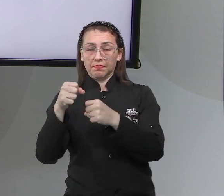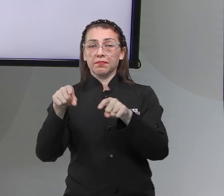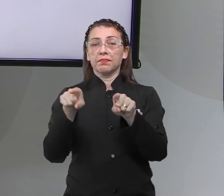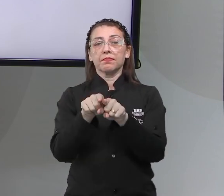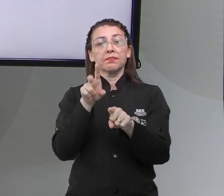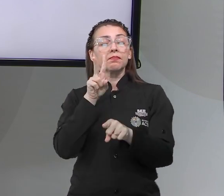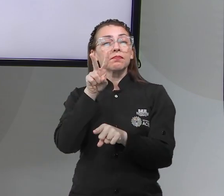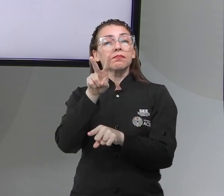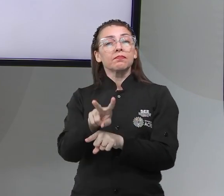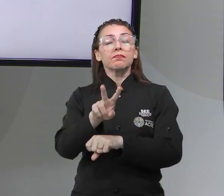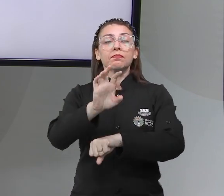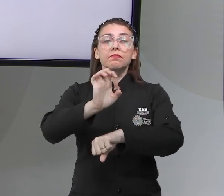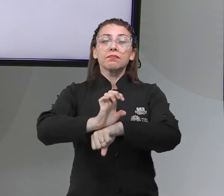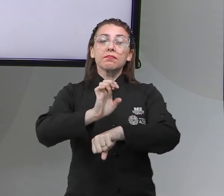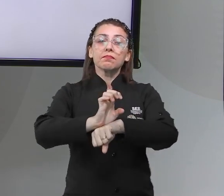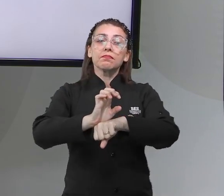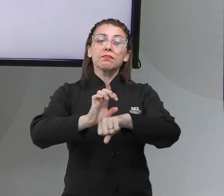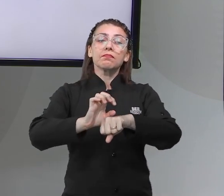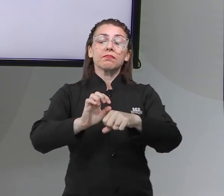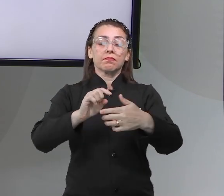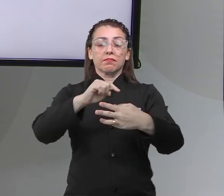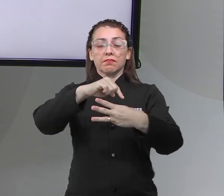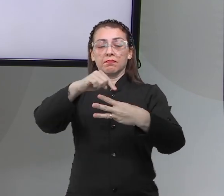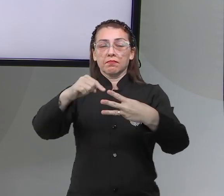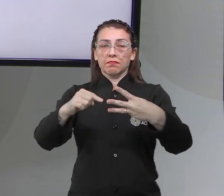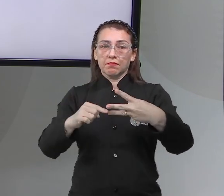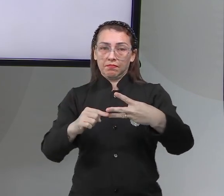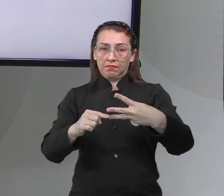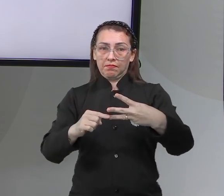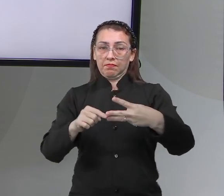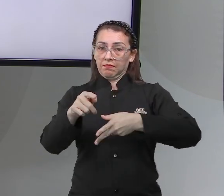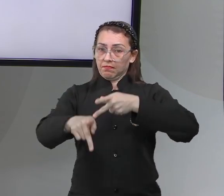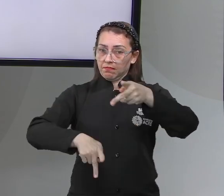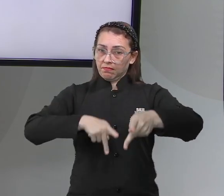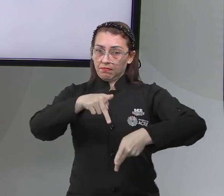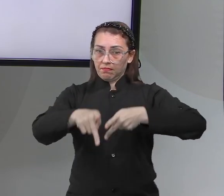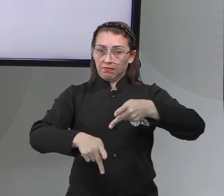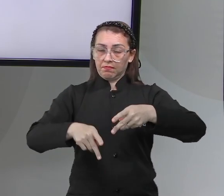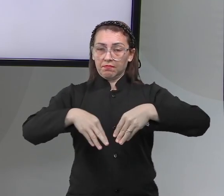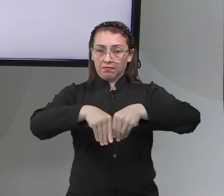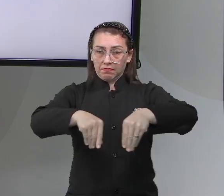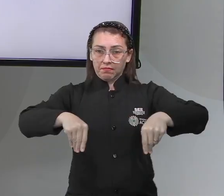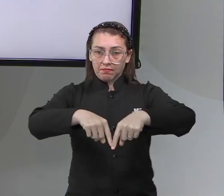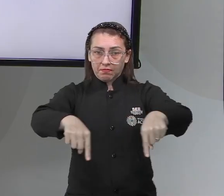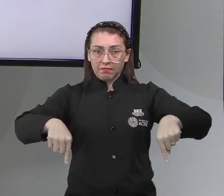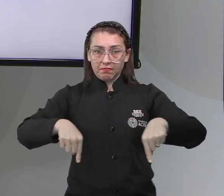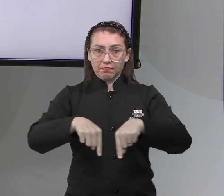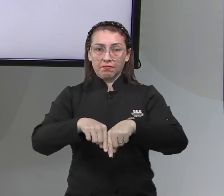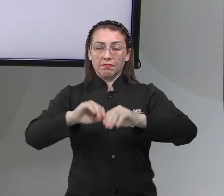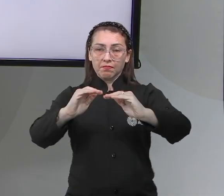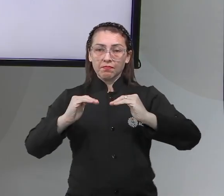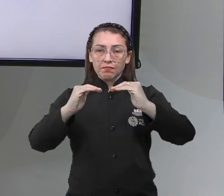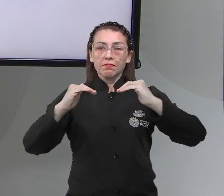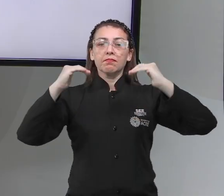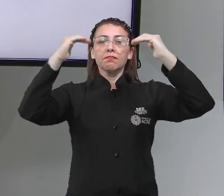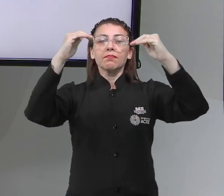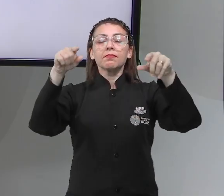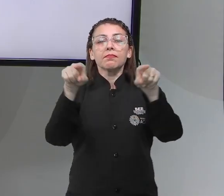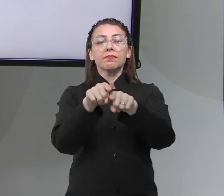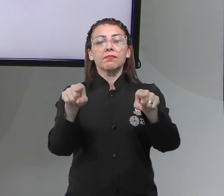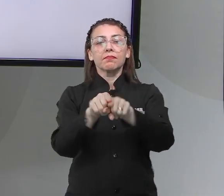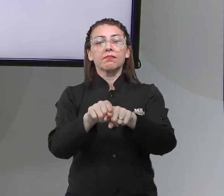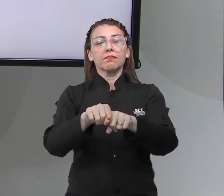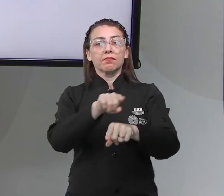Nós vimos que o Estado, ele é composto pelo povo, pelo território, pela soberania e também